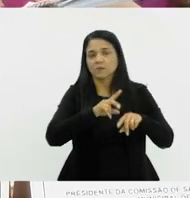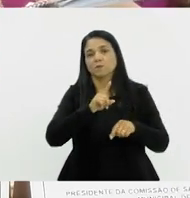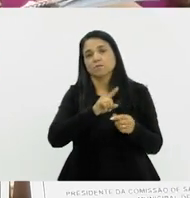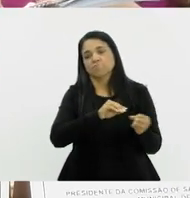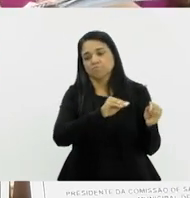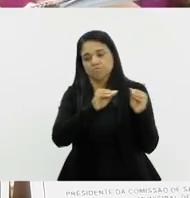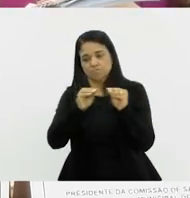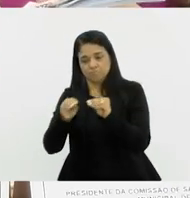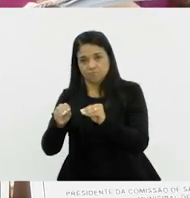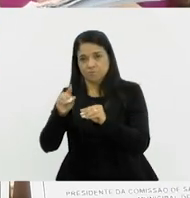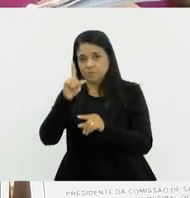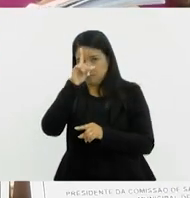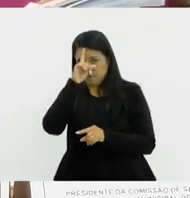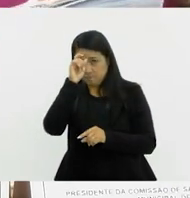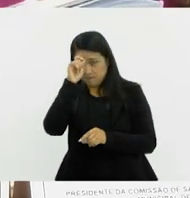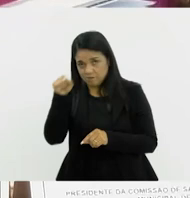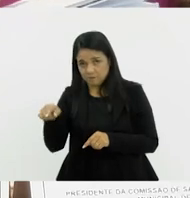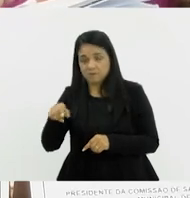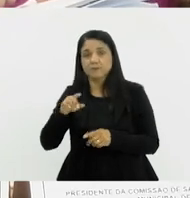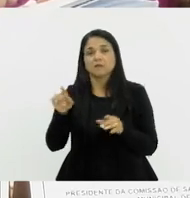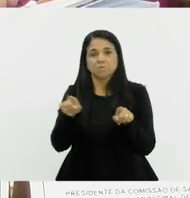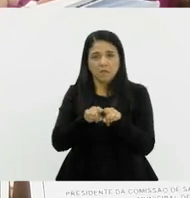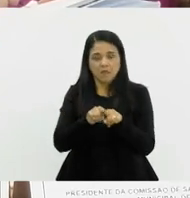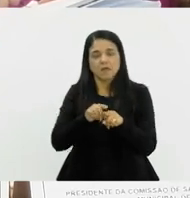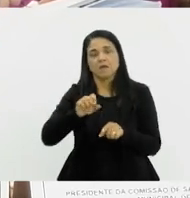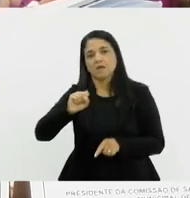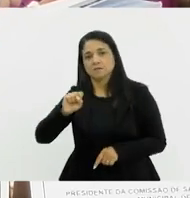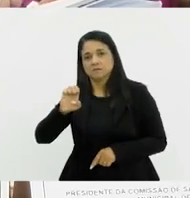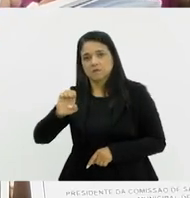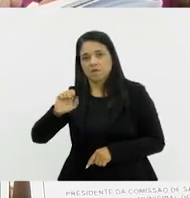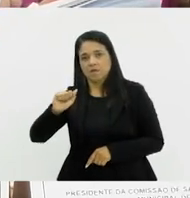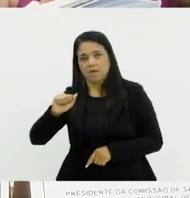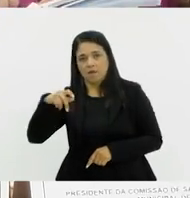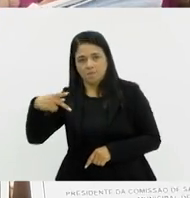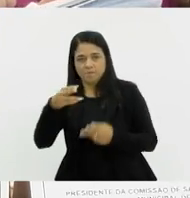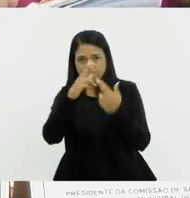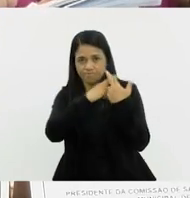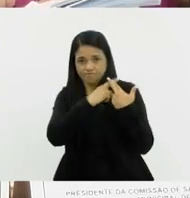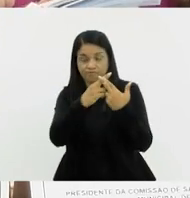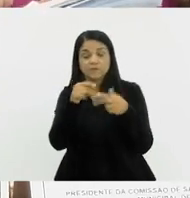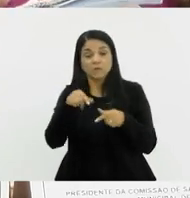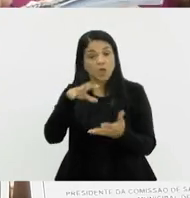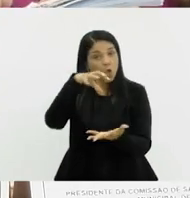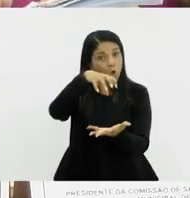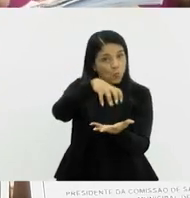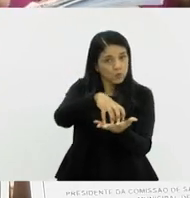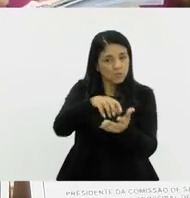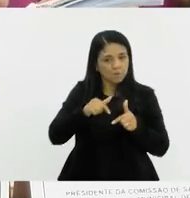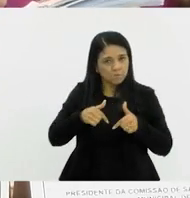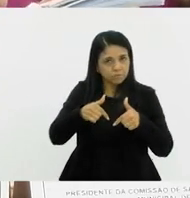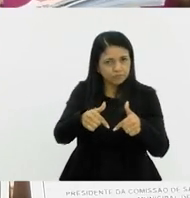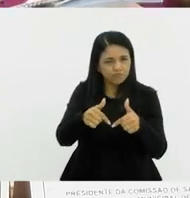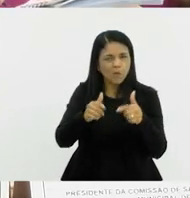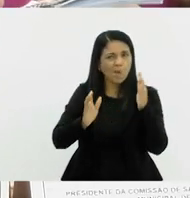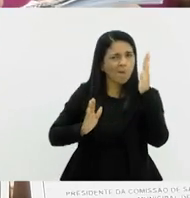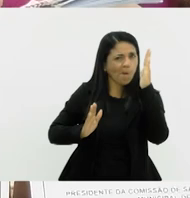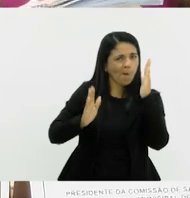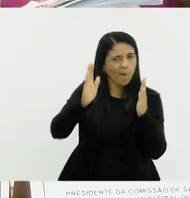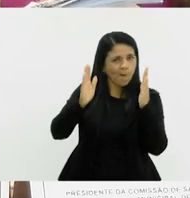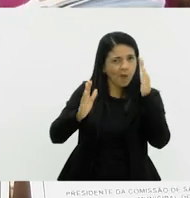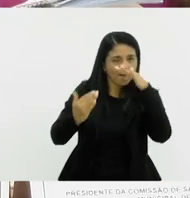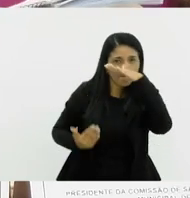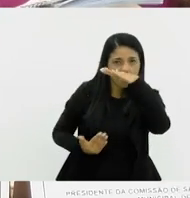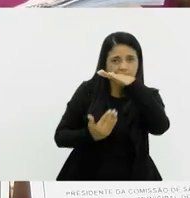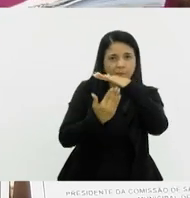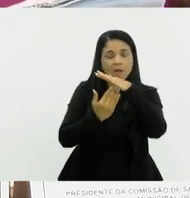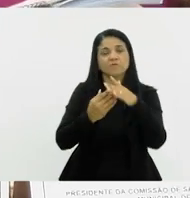este está providenciado pela CEAP. Então, também, a conclusão para que essa unidade funcionando, eu acho que o prazo máximo que a gente deu aqui foi